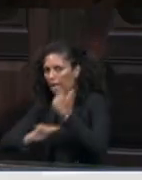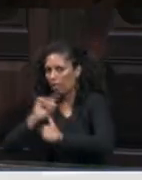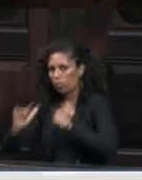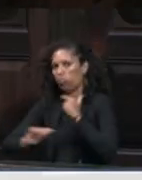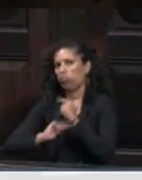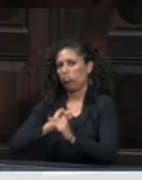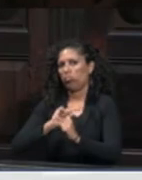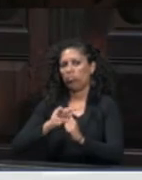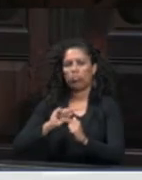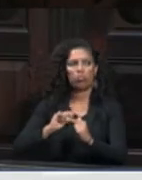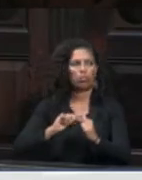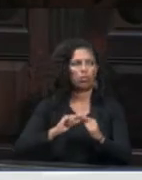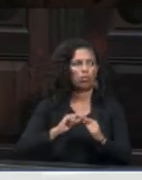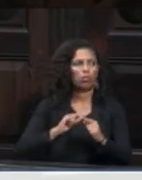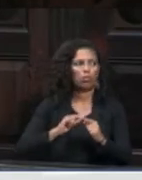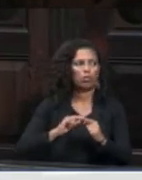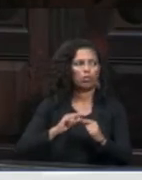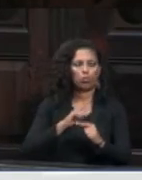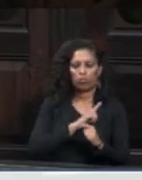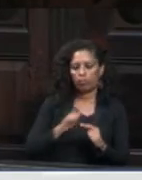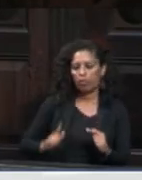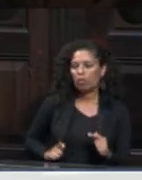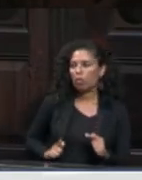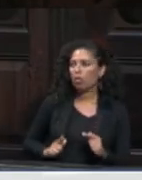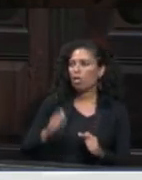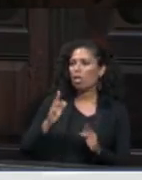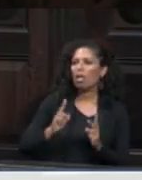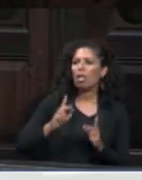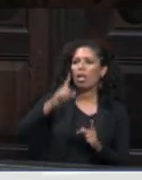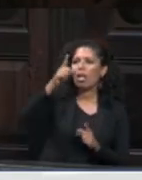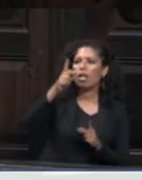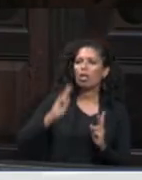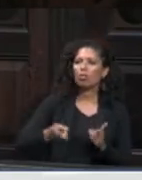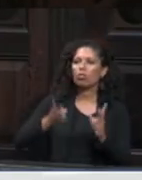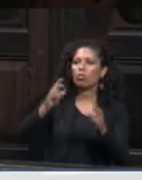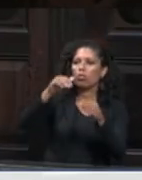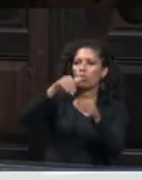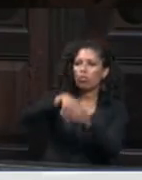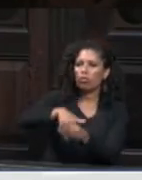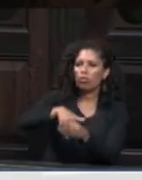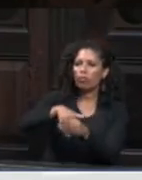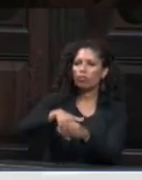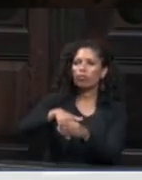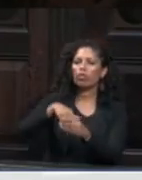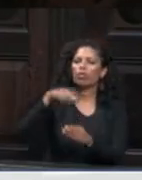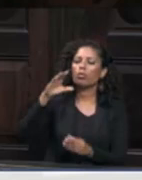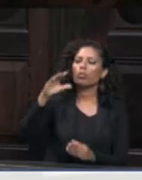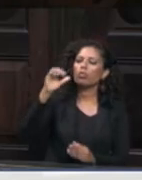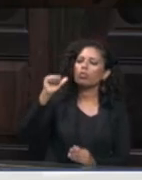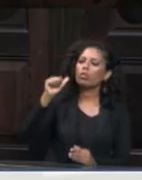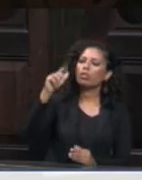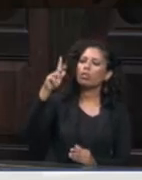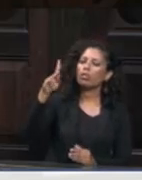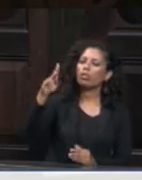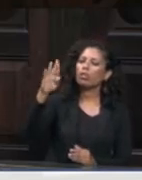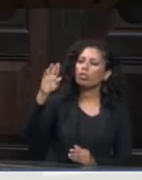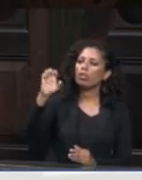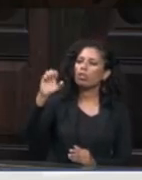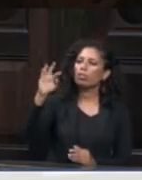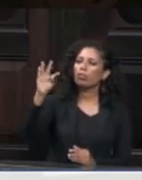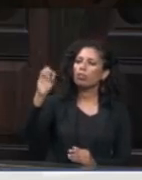população através do voto de cabresto. É triste essa realidade. É triste você ter uma